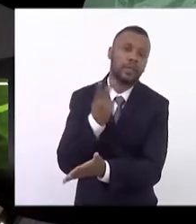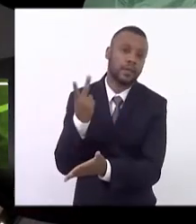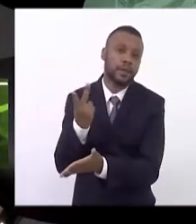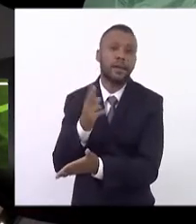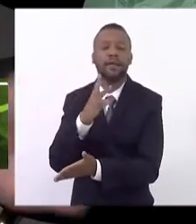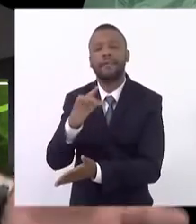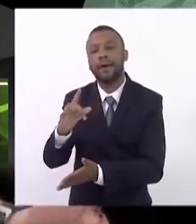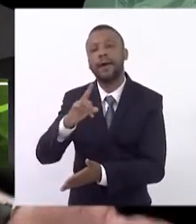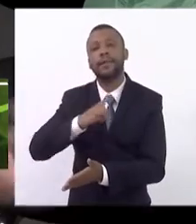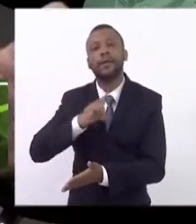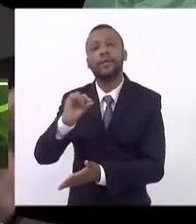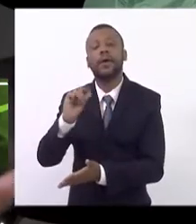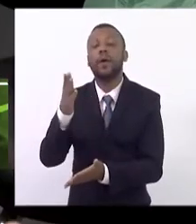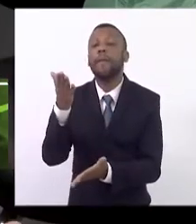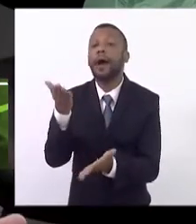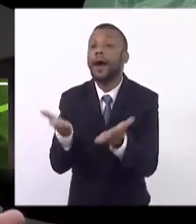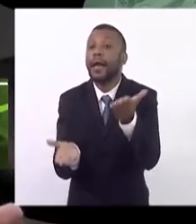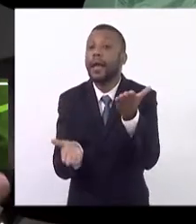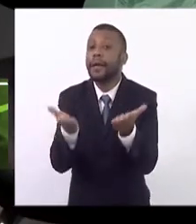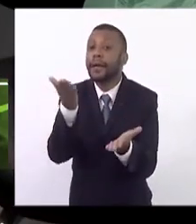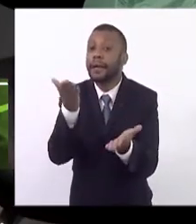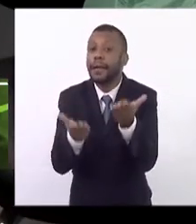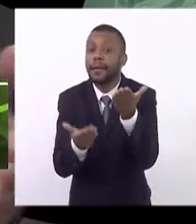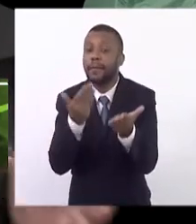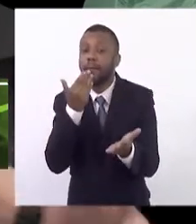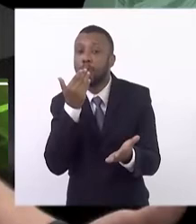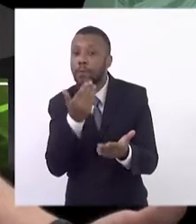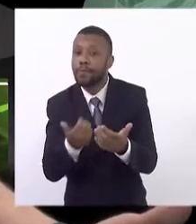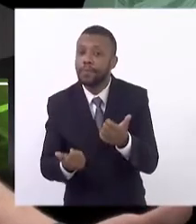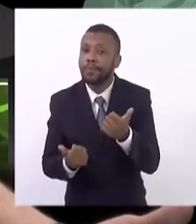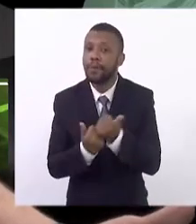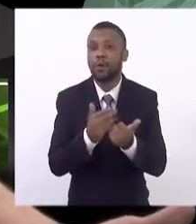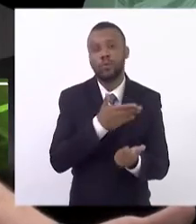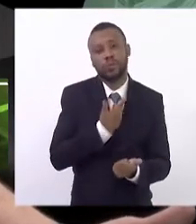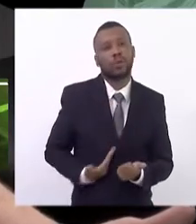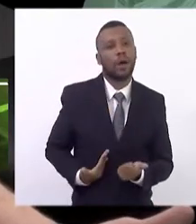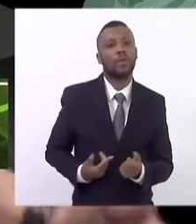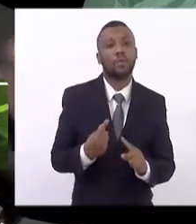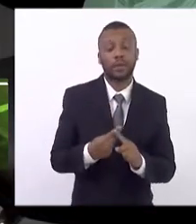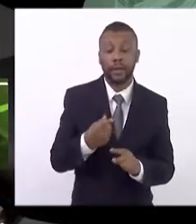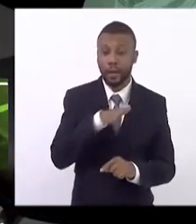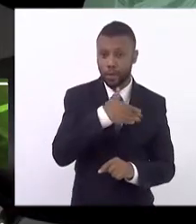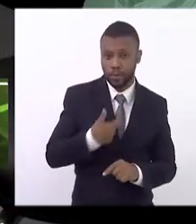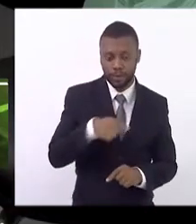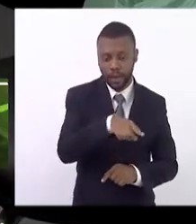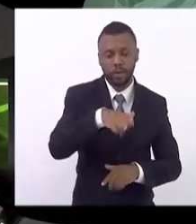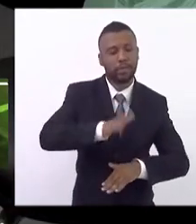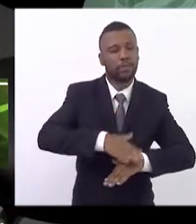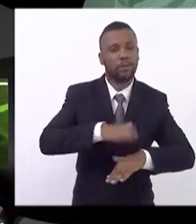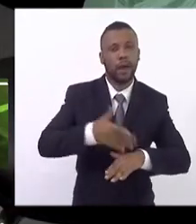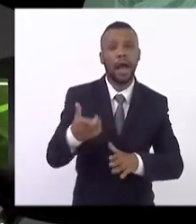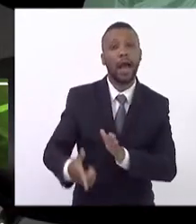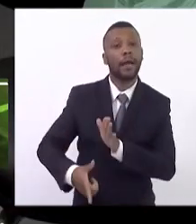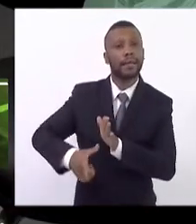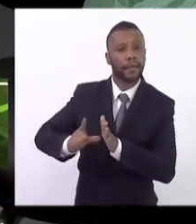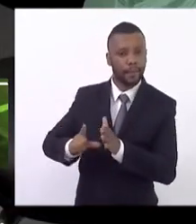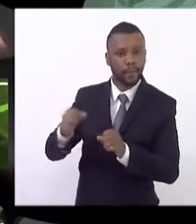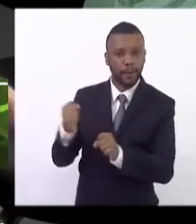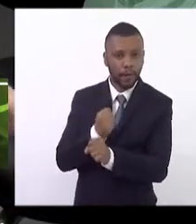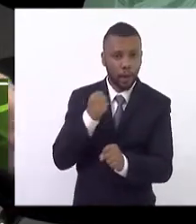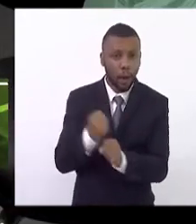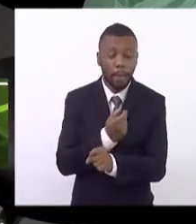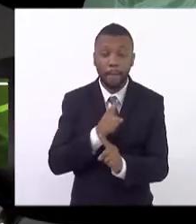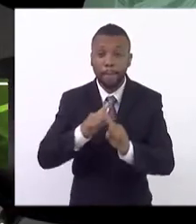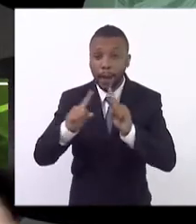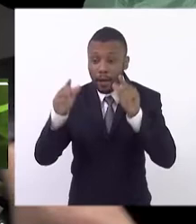um reequilíbrio em favor do Estado, porque ele antecipou essas obras. No caso dessas que estão em